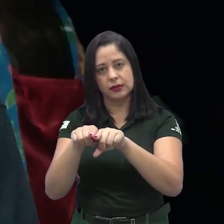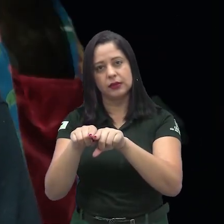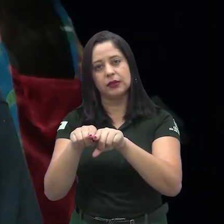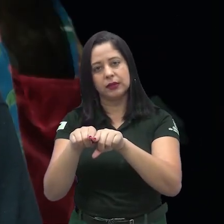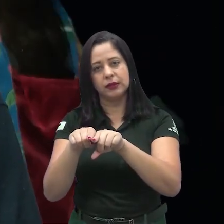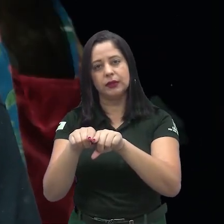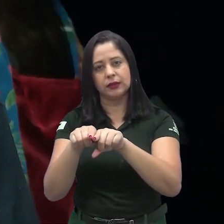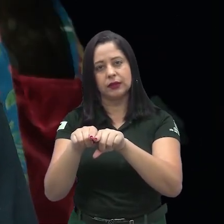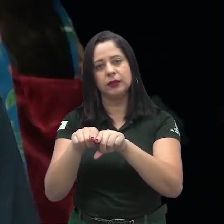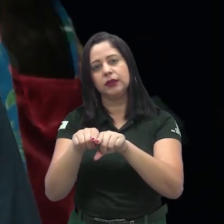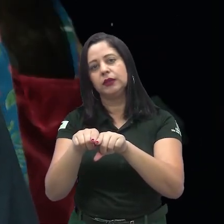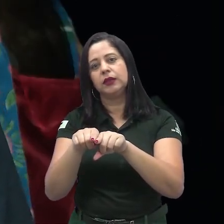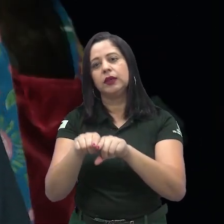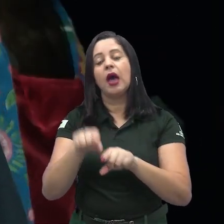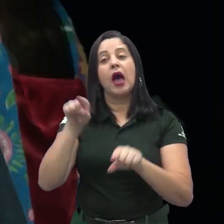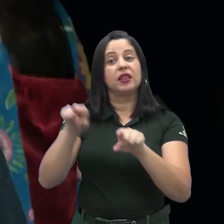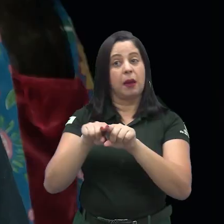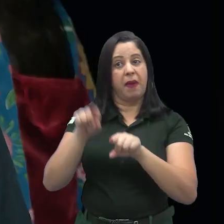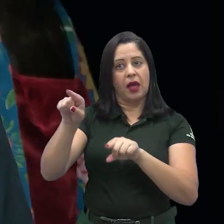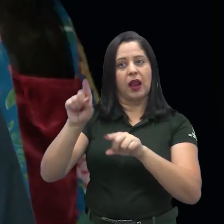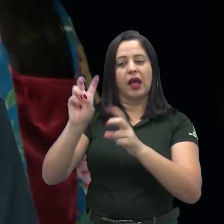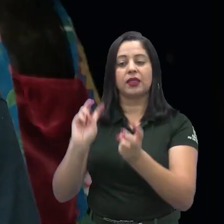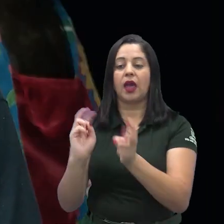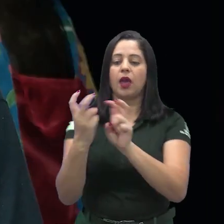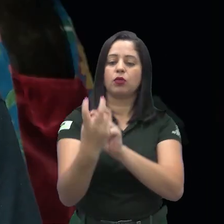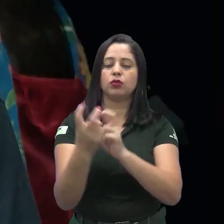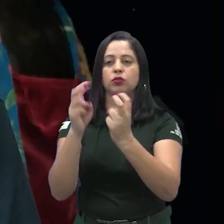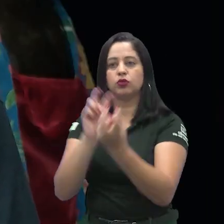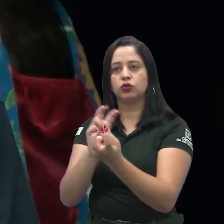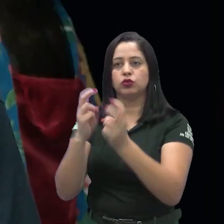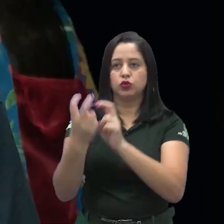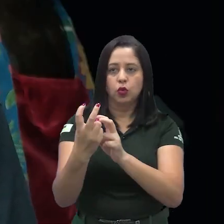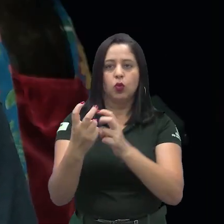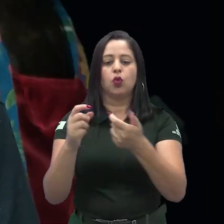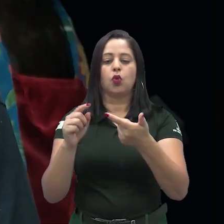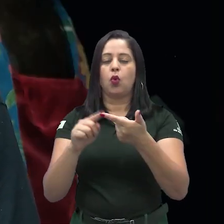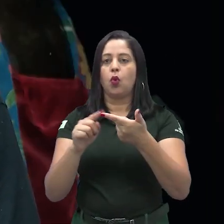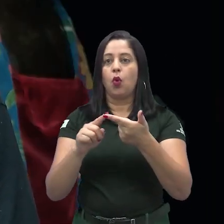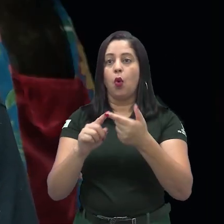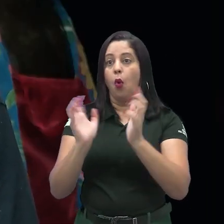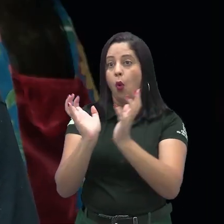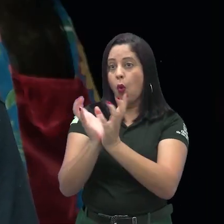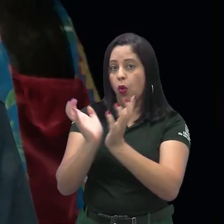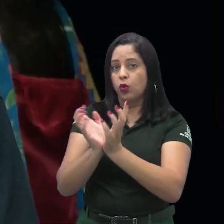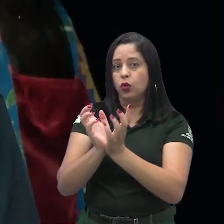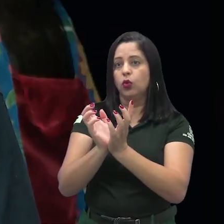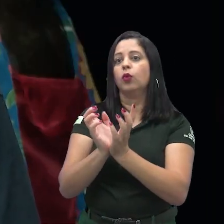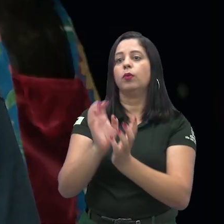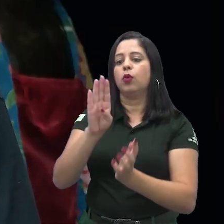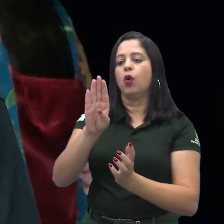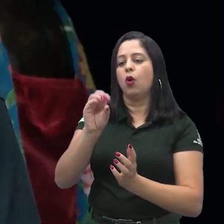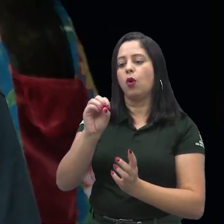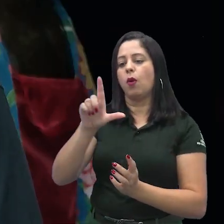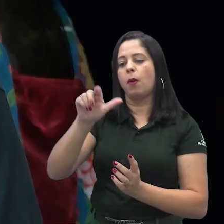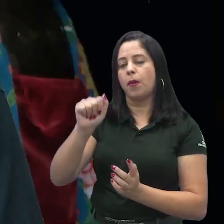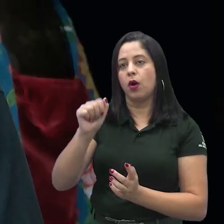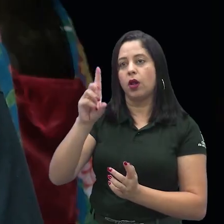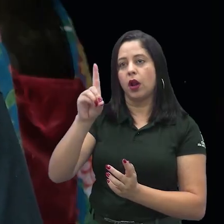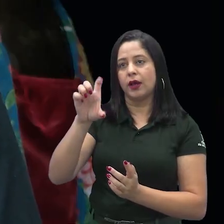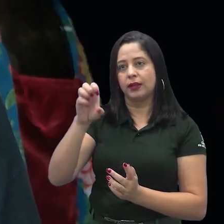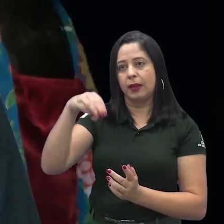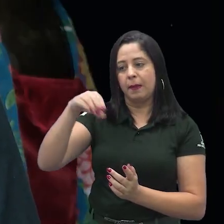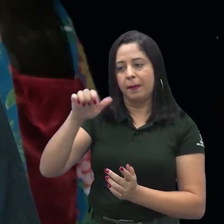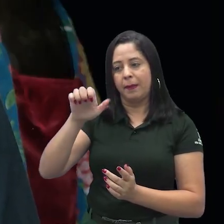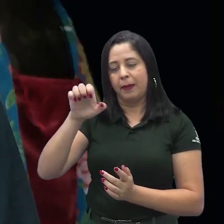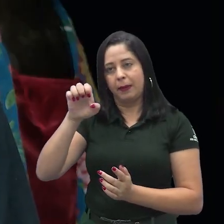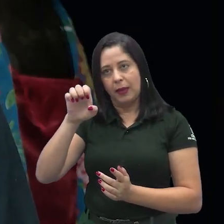né? O Jongo Mistura da Raça, Bola de Meia também é parceiro do grupo, e outros